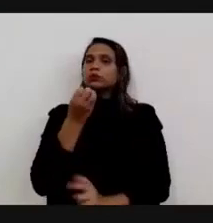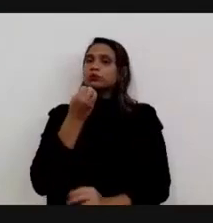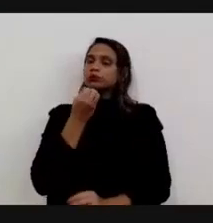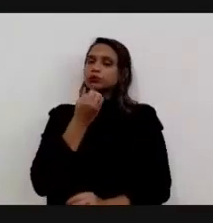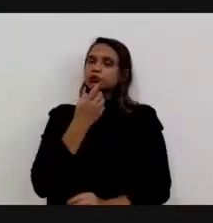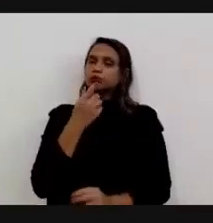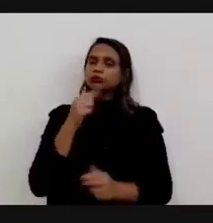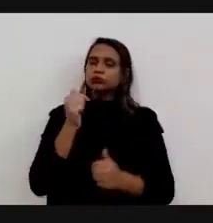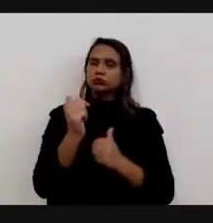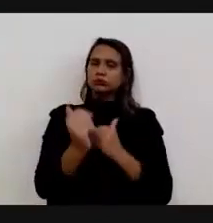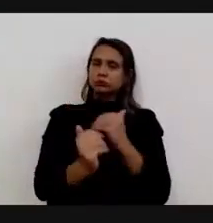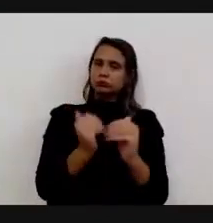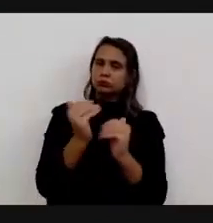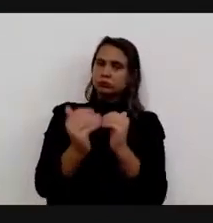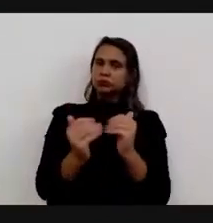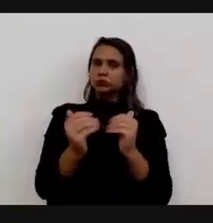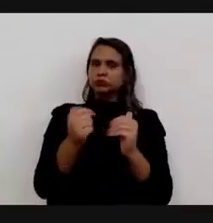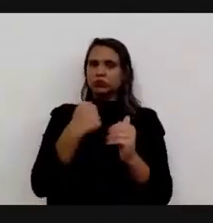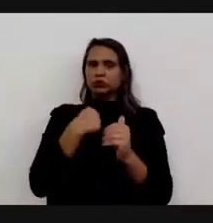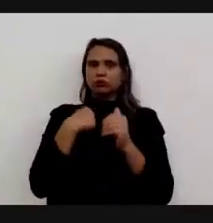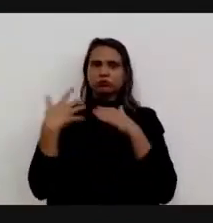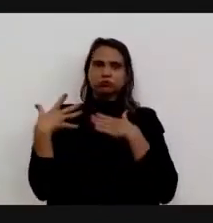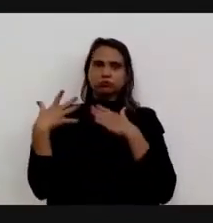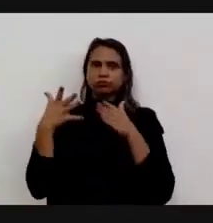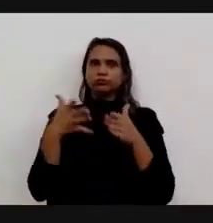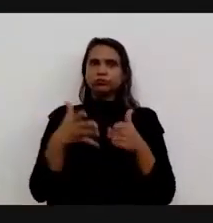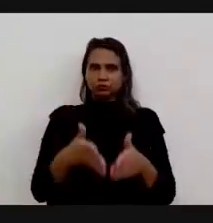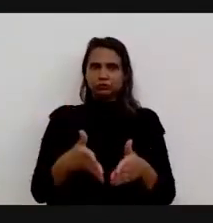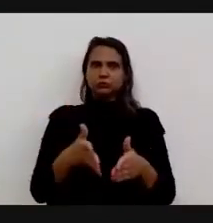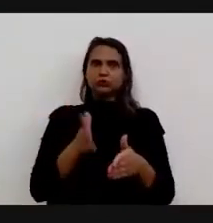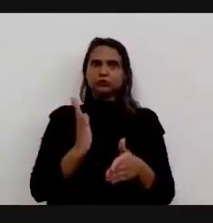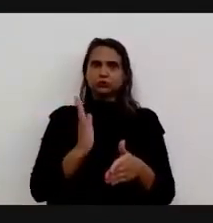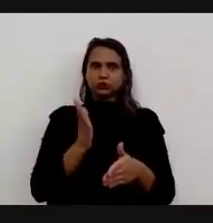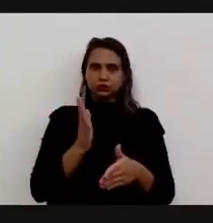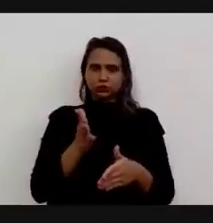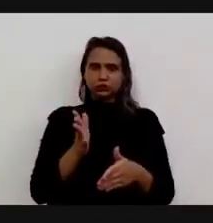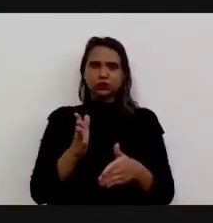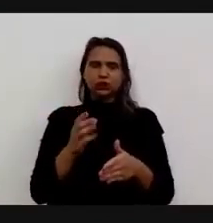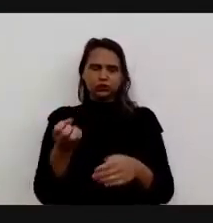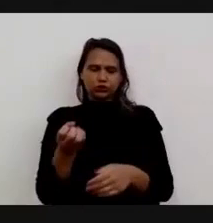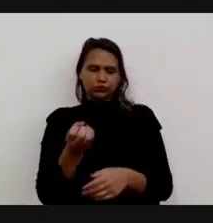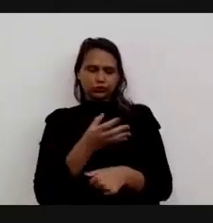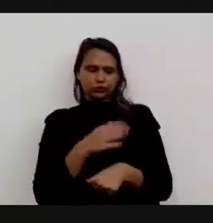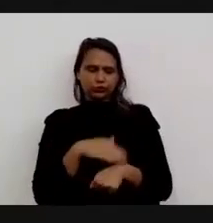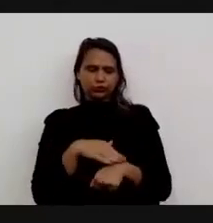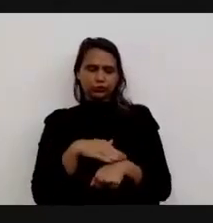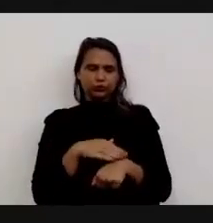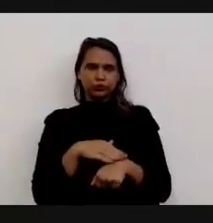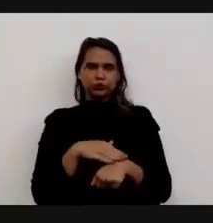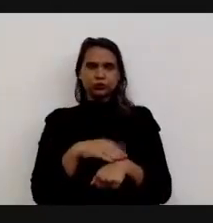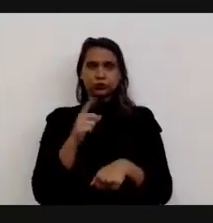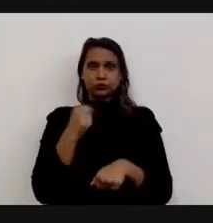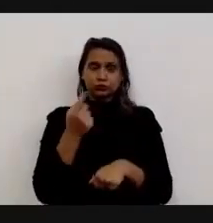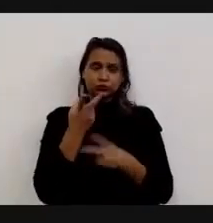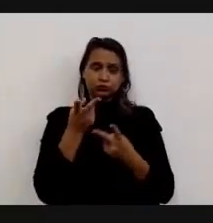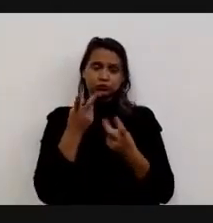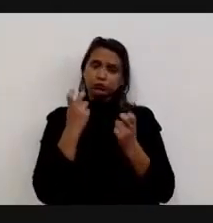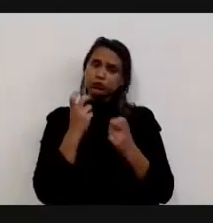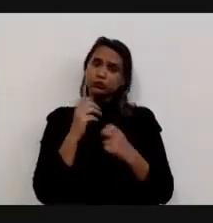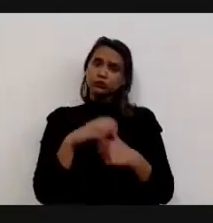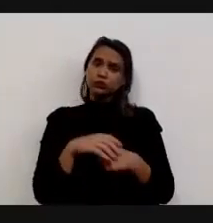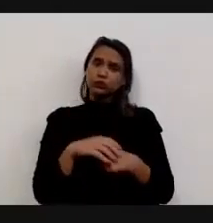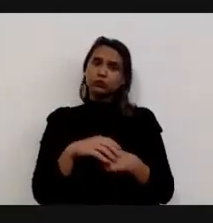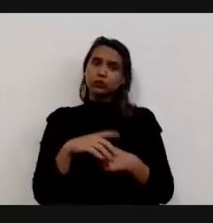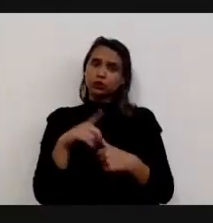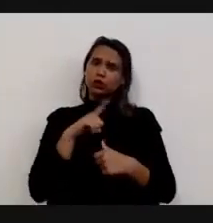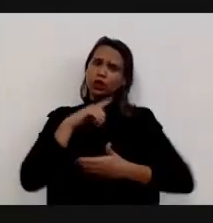produzidos. Obviamente, eu cheguei a participar dessa reunião de instalação, desse novo momento, e a gente percebe que